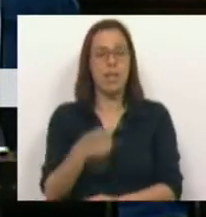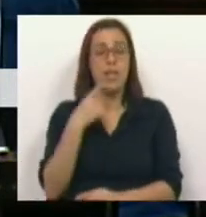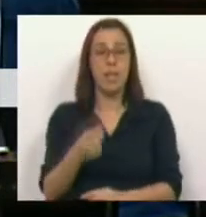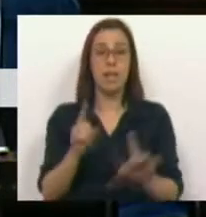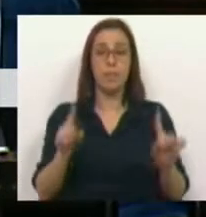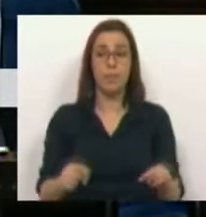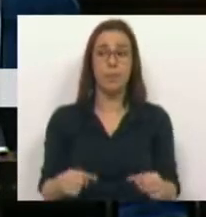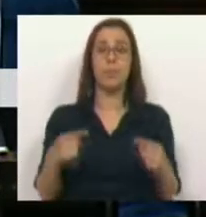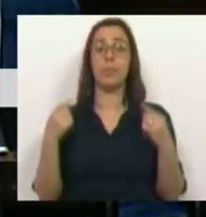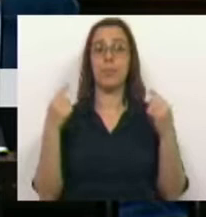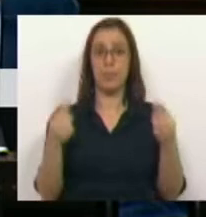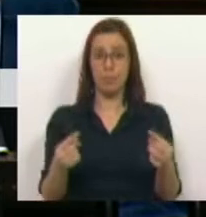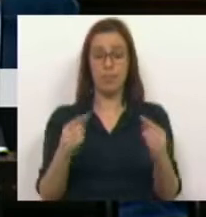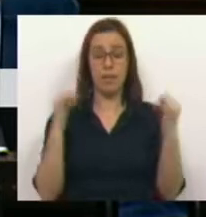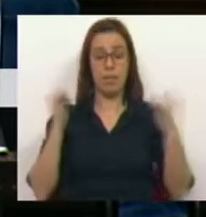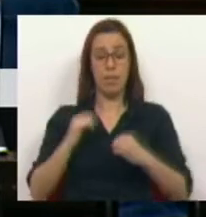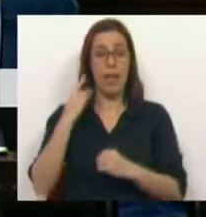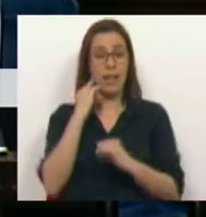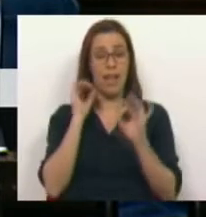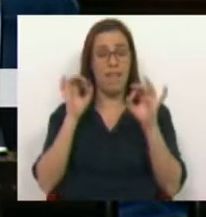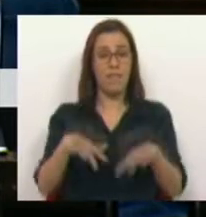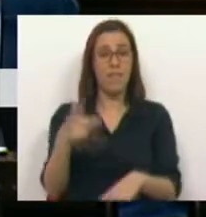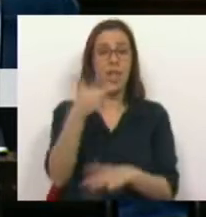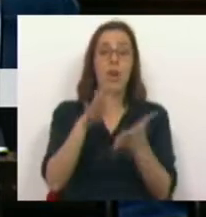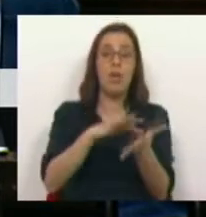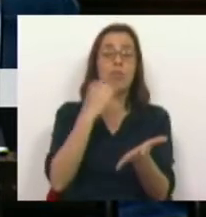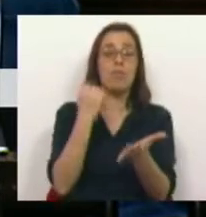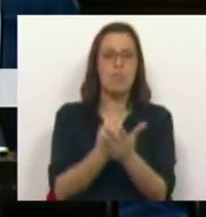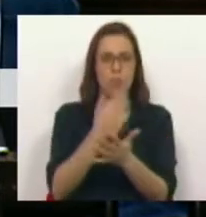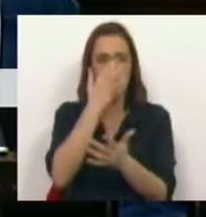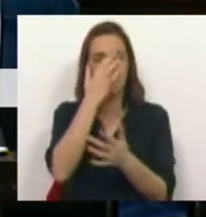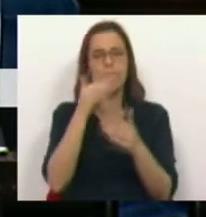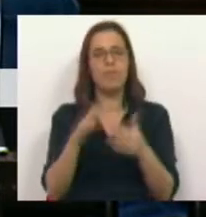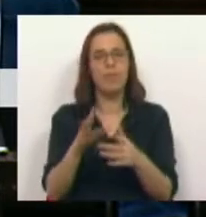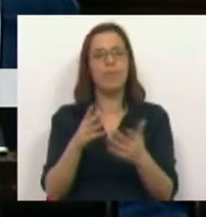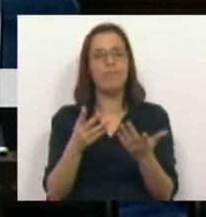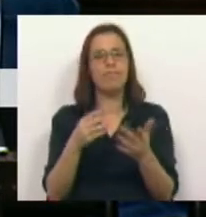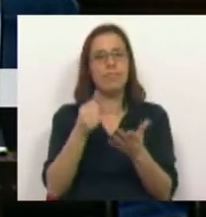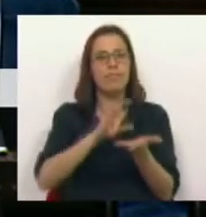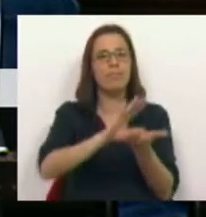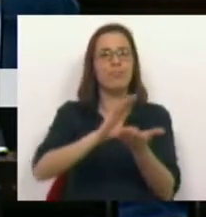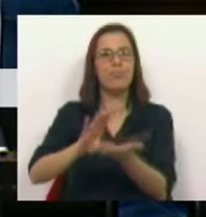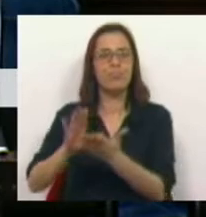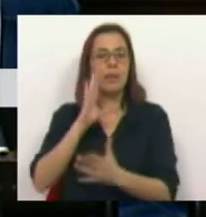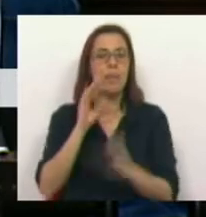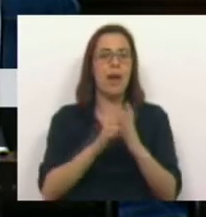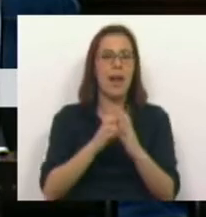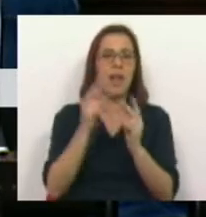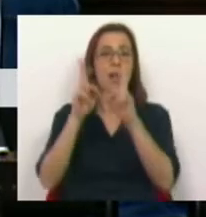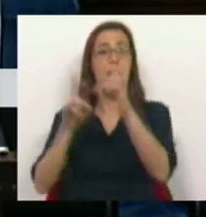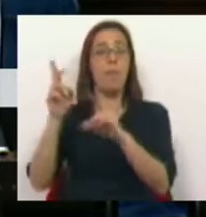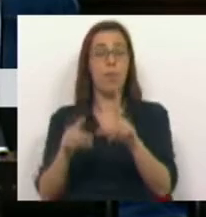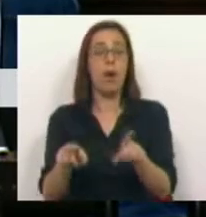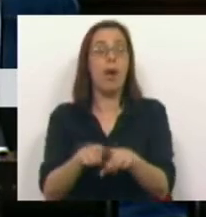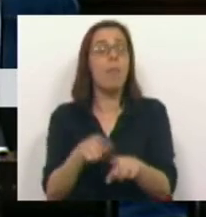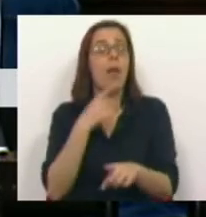dizia que depois do memorando da Troika estar finalizado, então iriam dispersar o capital da Caixa em bolsa. É